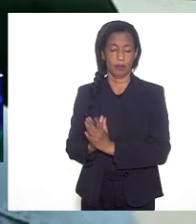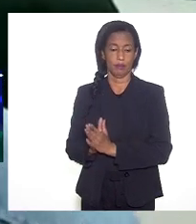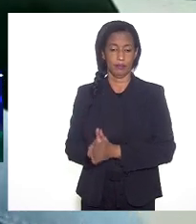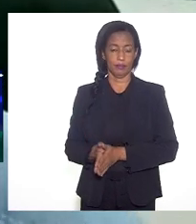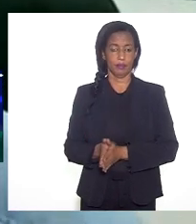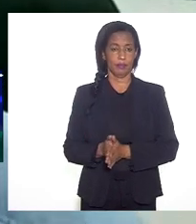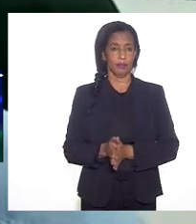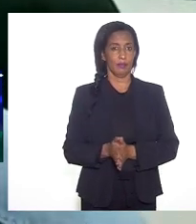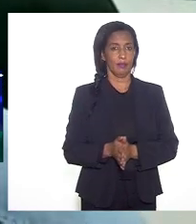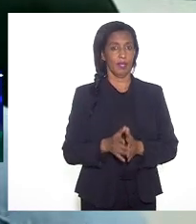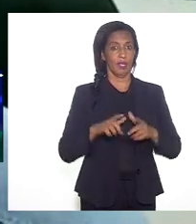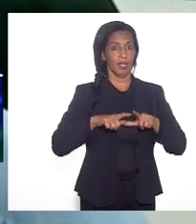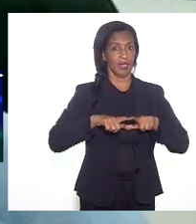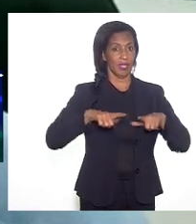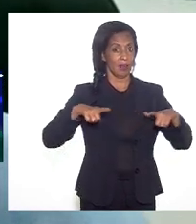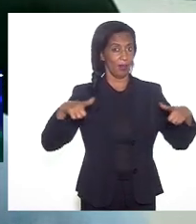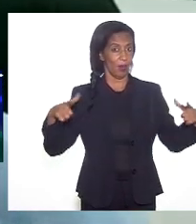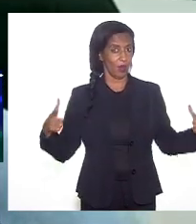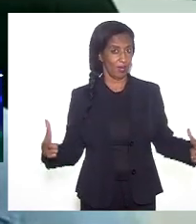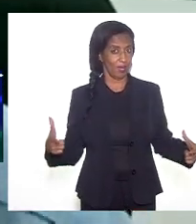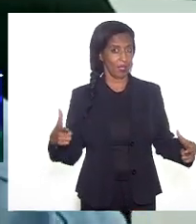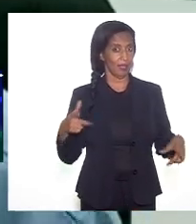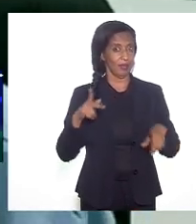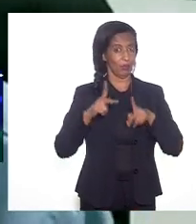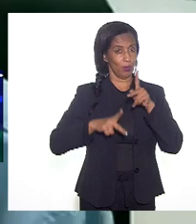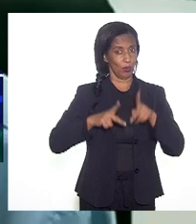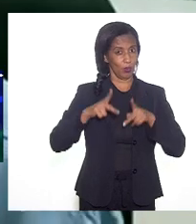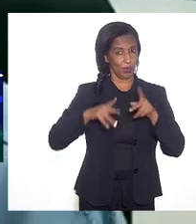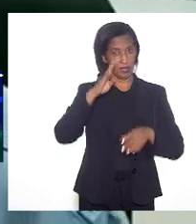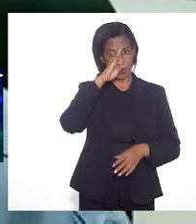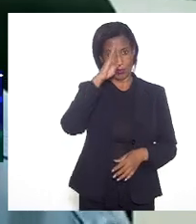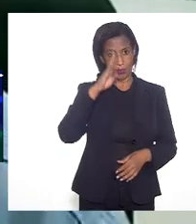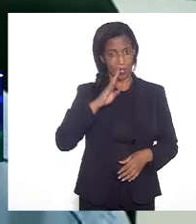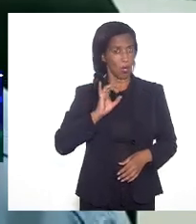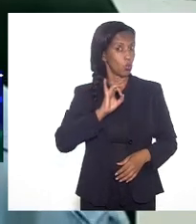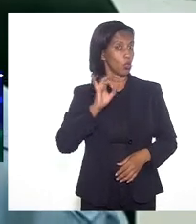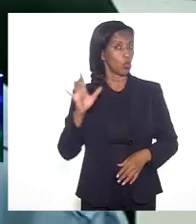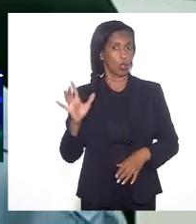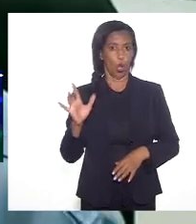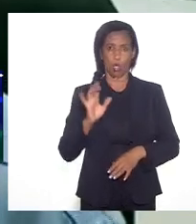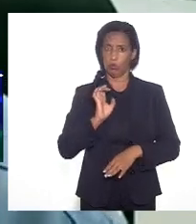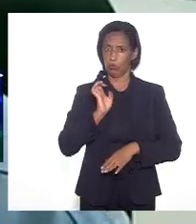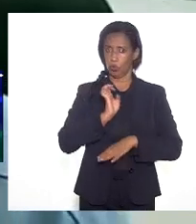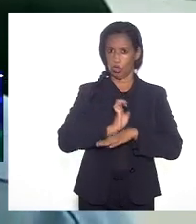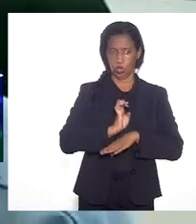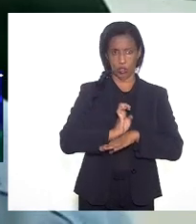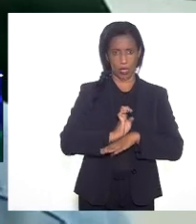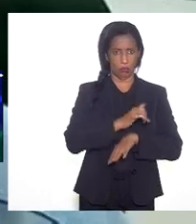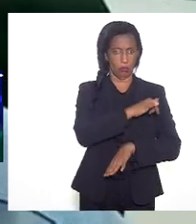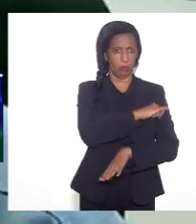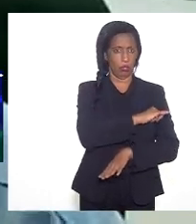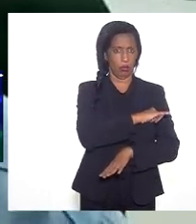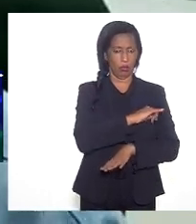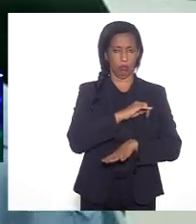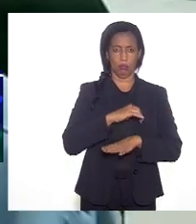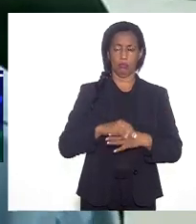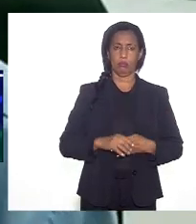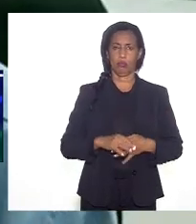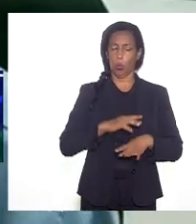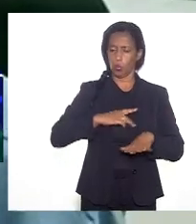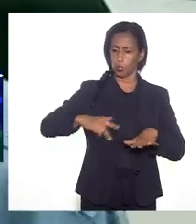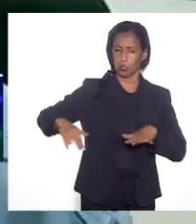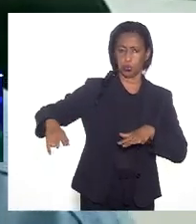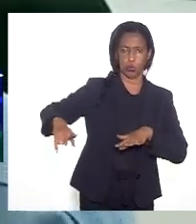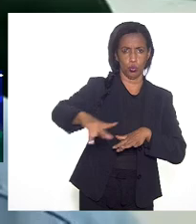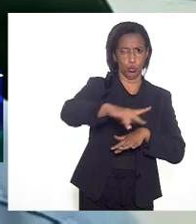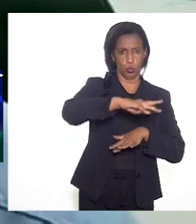E a maioria da população brasileira também, e não só do nosso Estado e da região metropolitana.